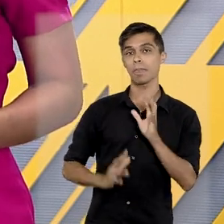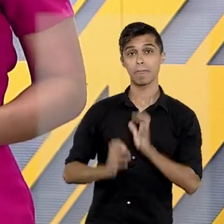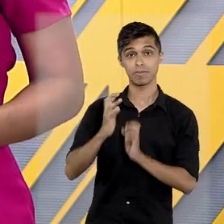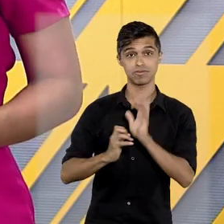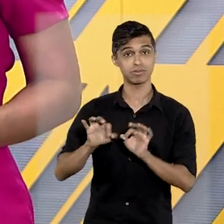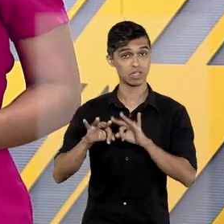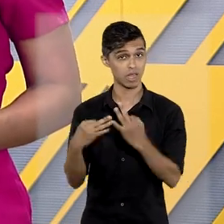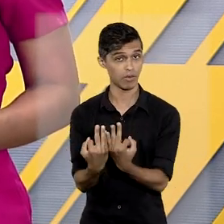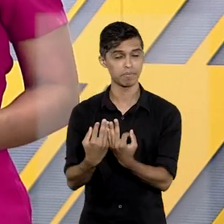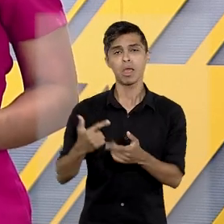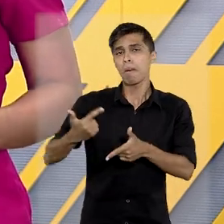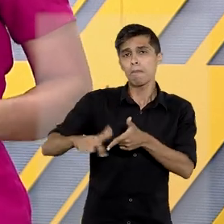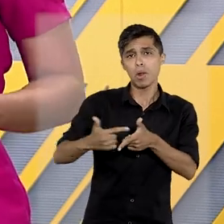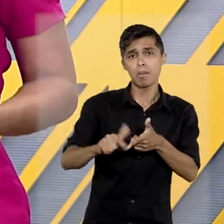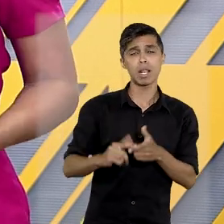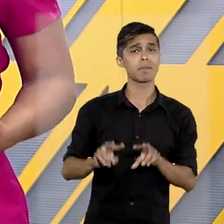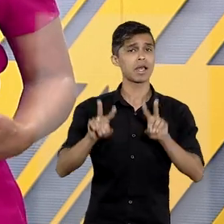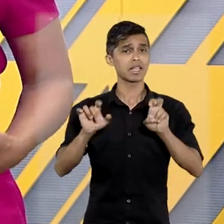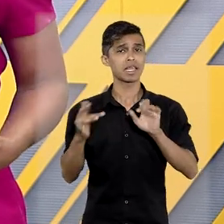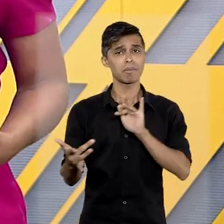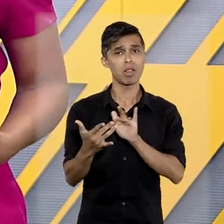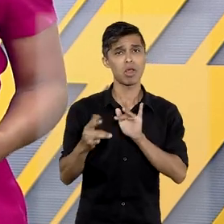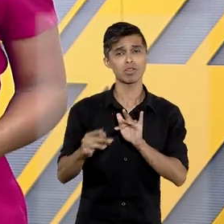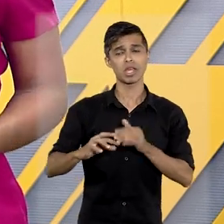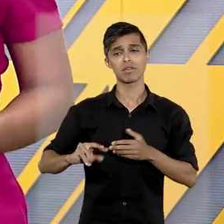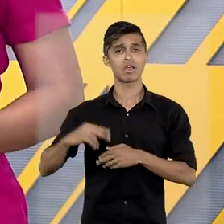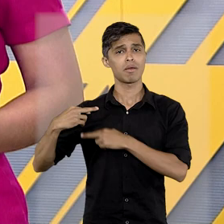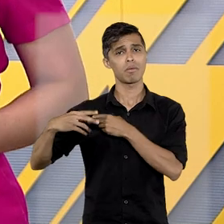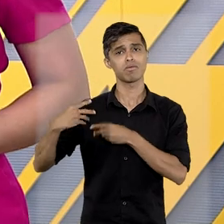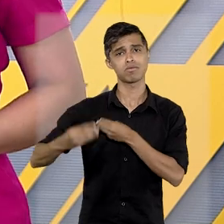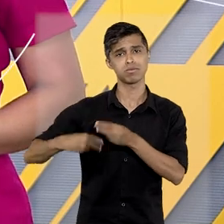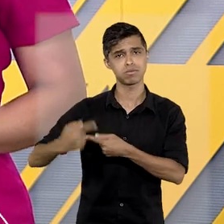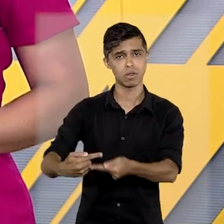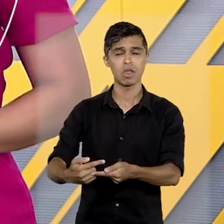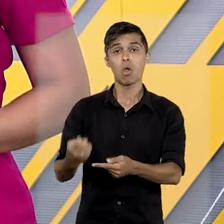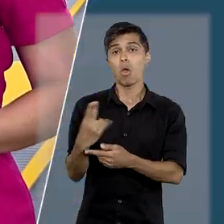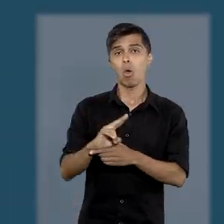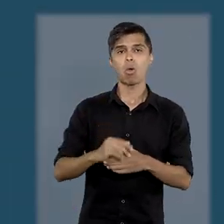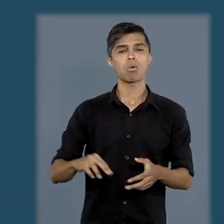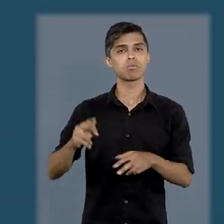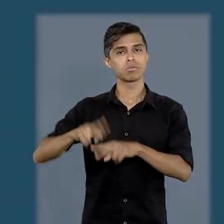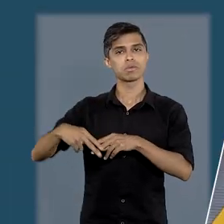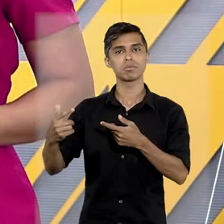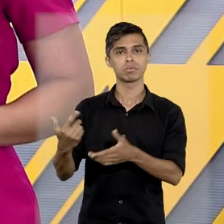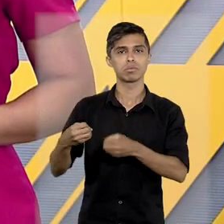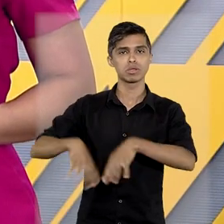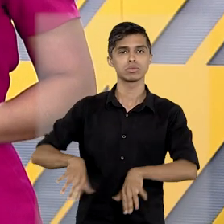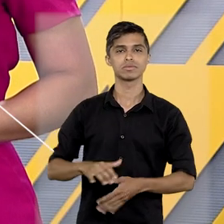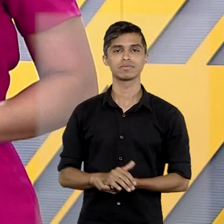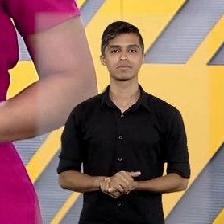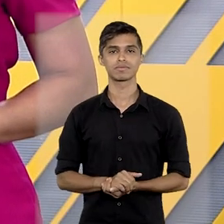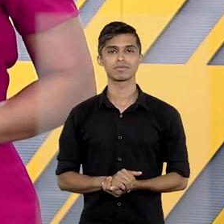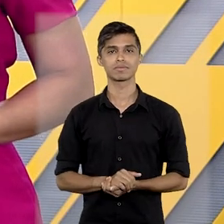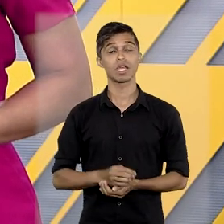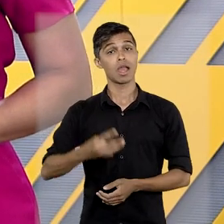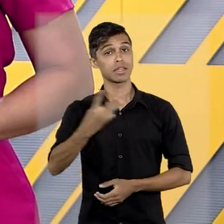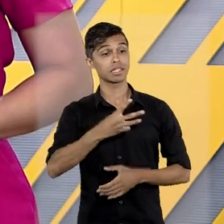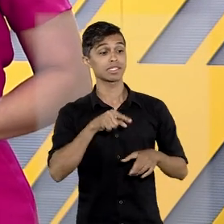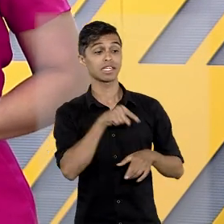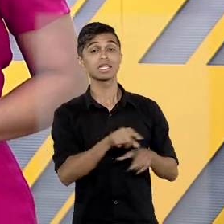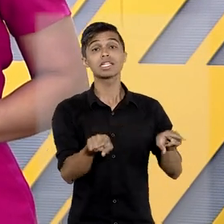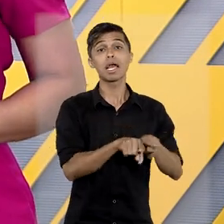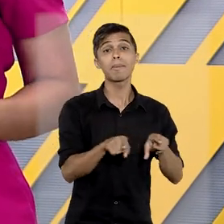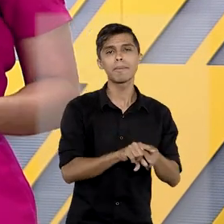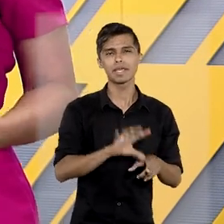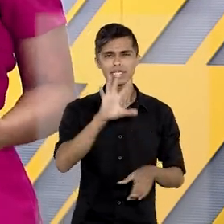familiar, problemas relacionados a questões hereditárias ou fraude previdenciária. E a terceira turma